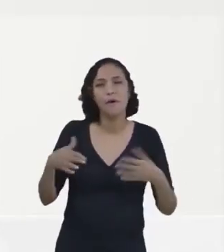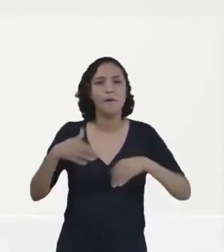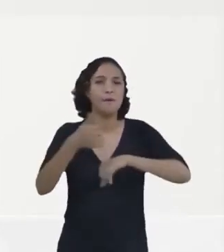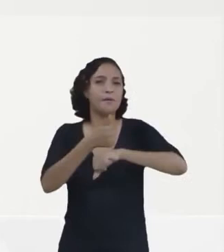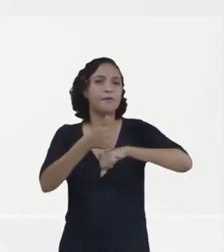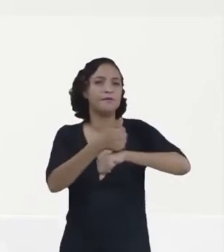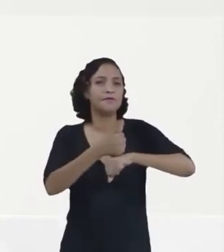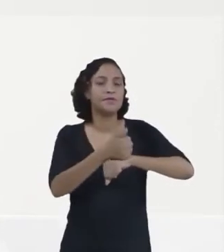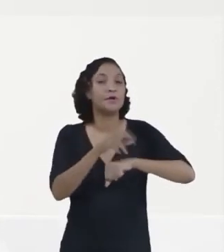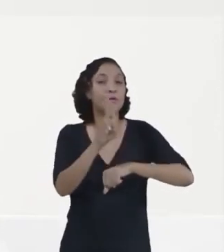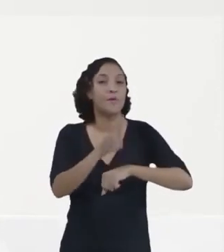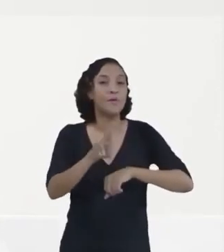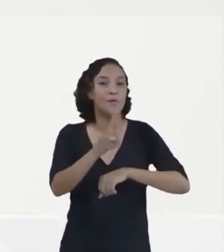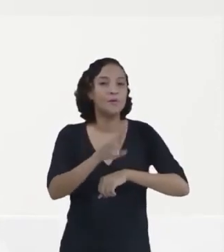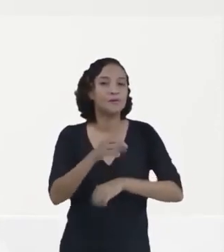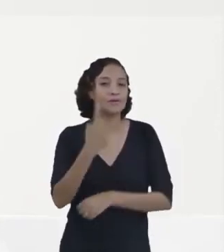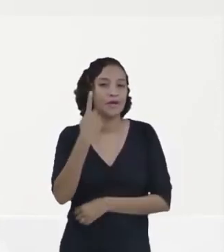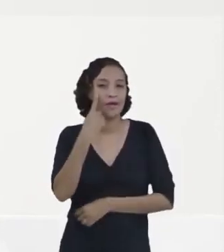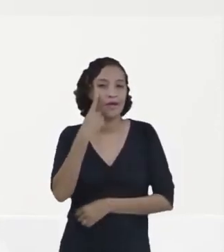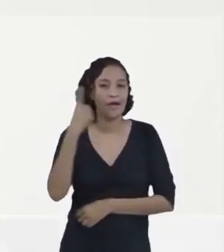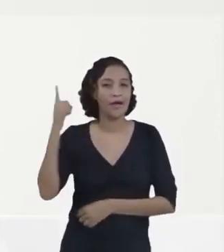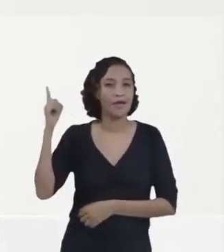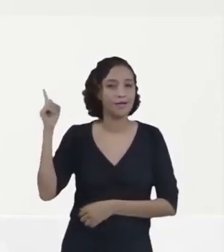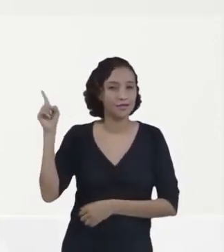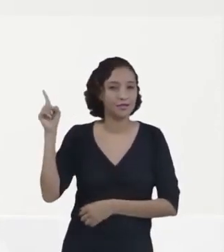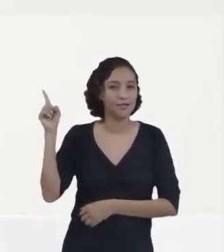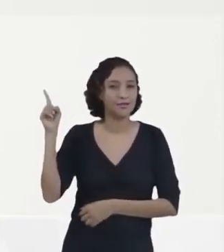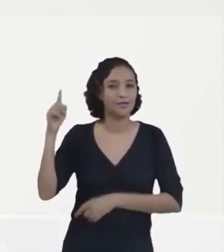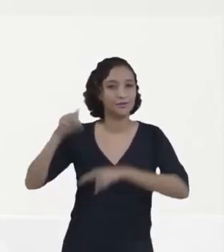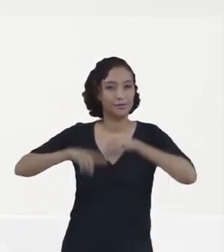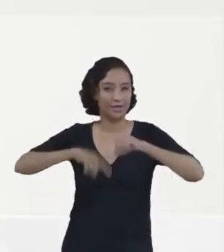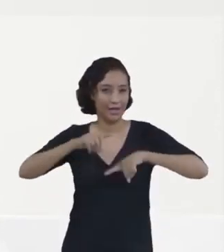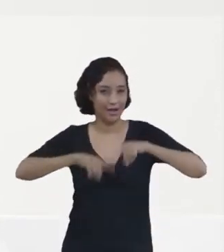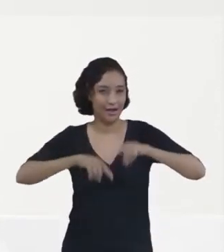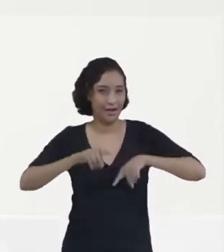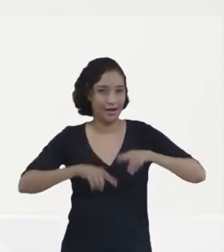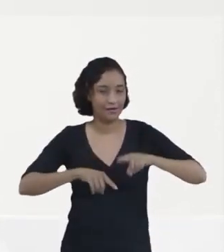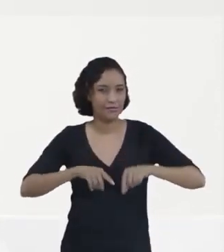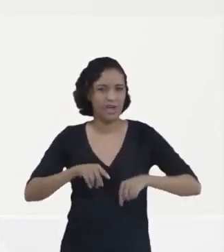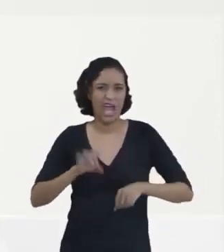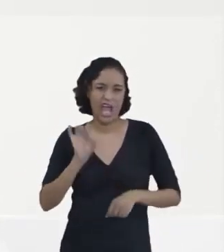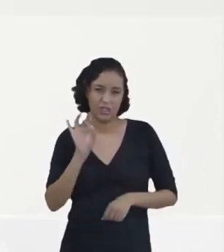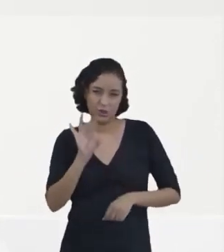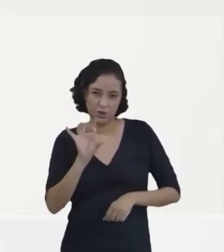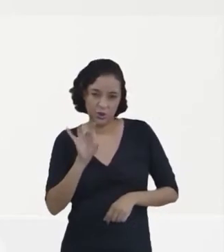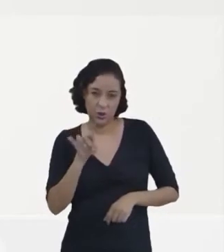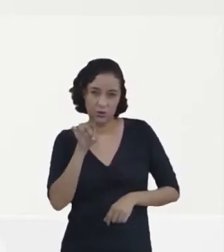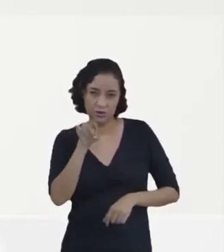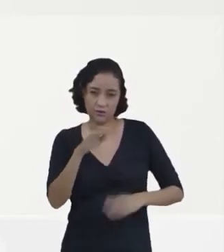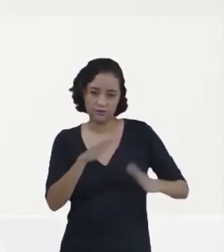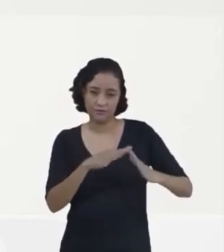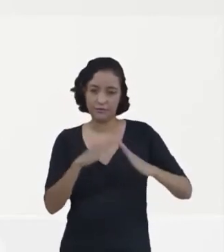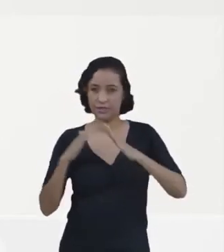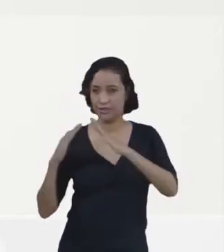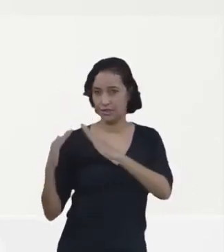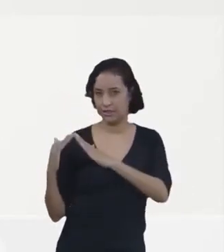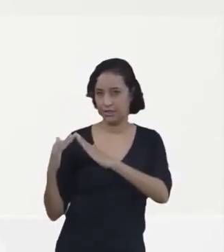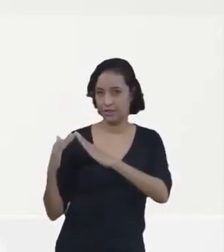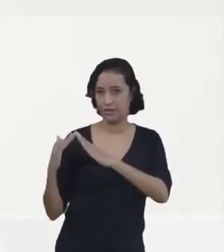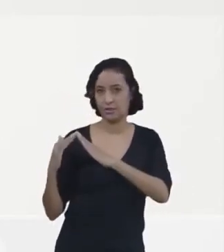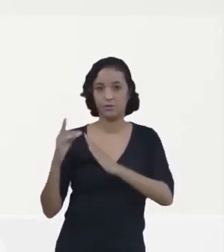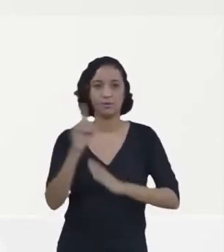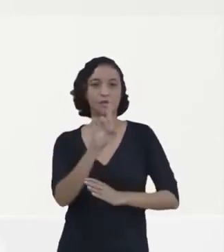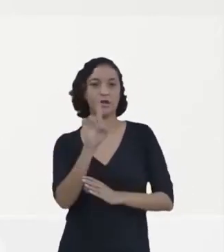são usados esses instrumentos convencionais. Não é só o seu vizinho, alguém na sua casa que utiliza.